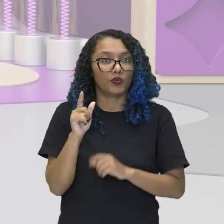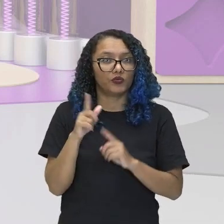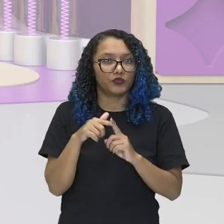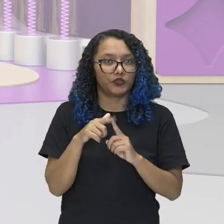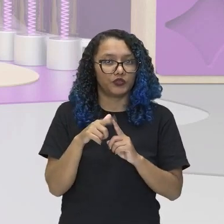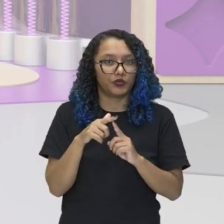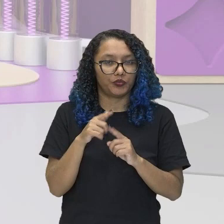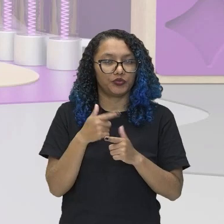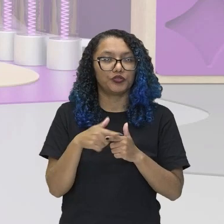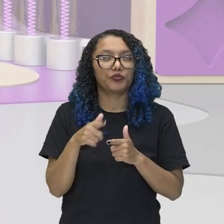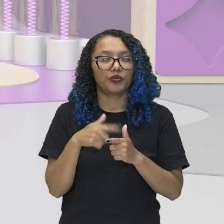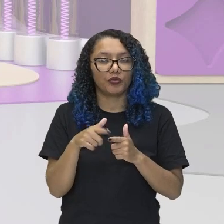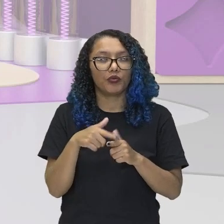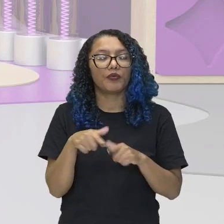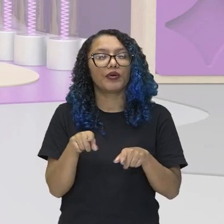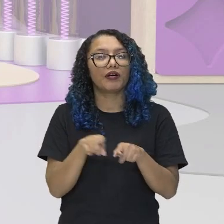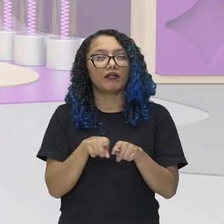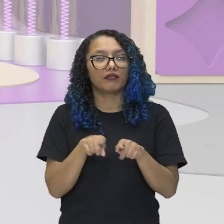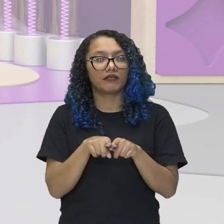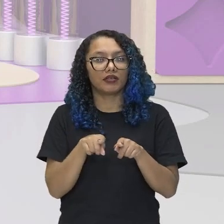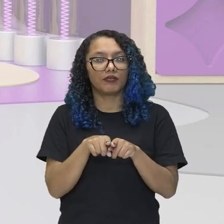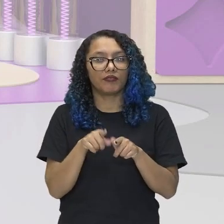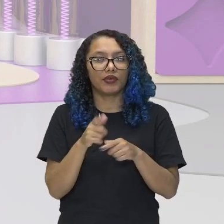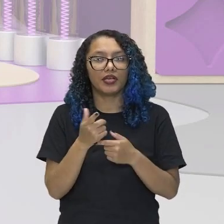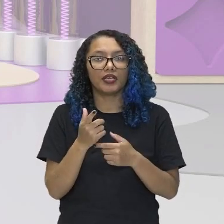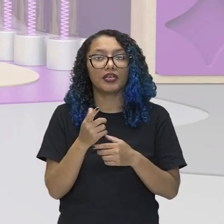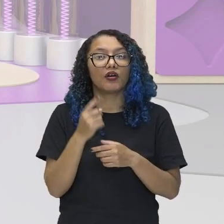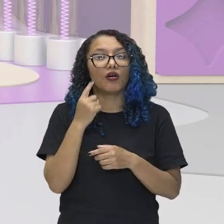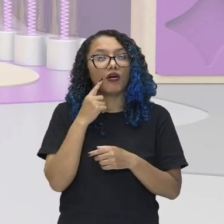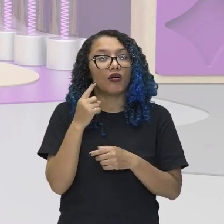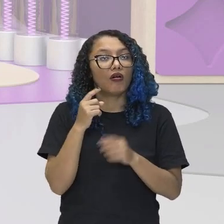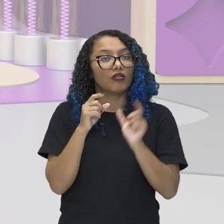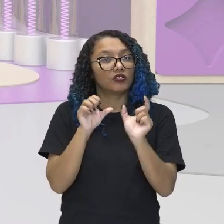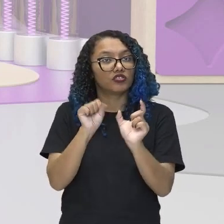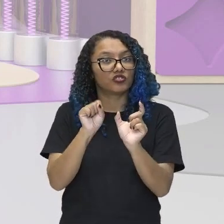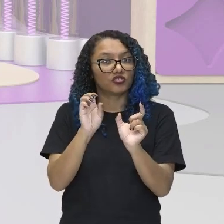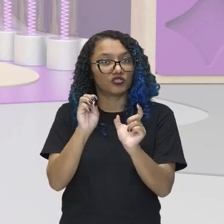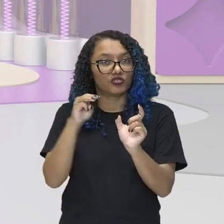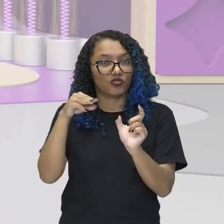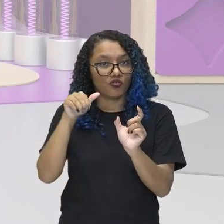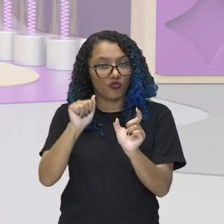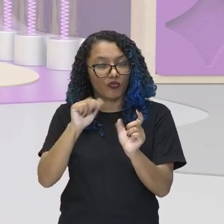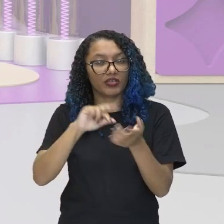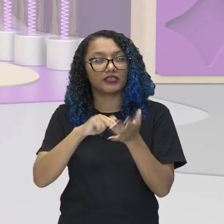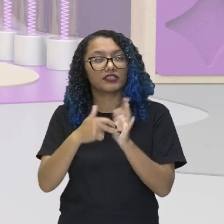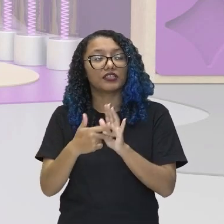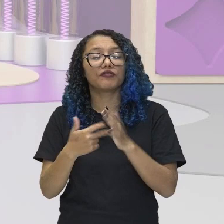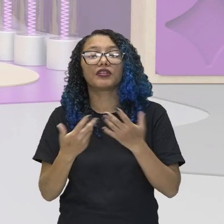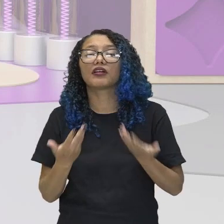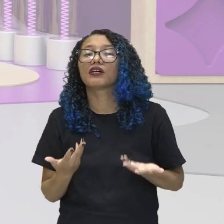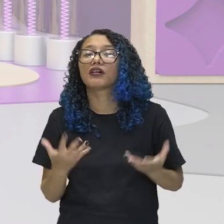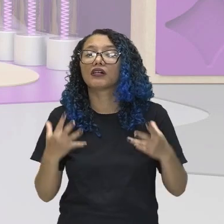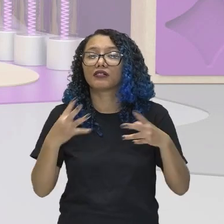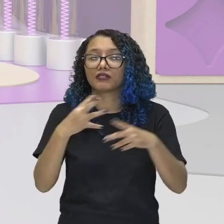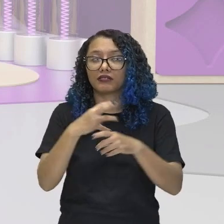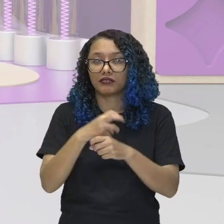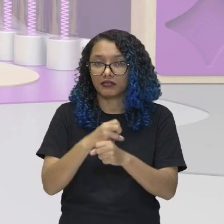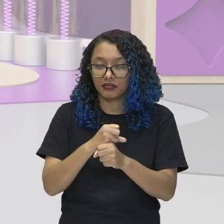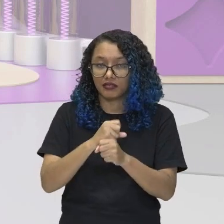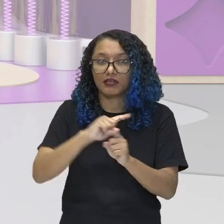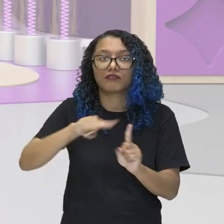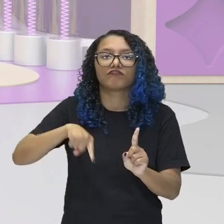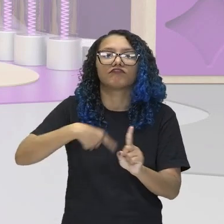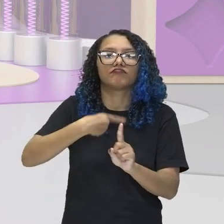problema. Está bem claro a palavra soma, então já sabe que nós temos que adicionar. Né?